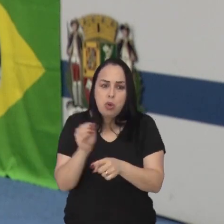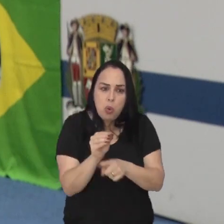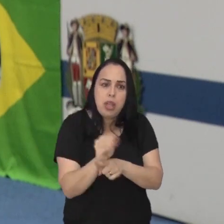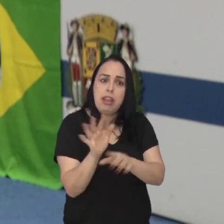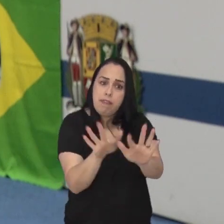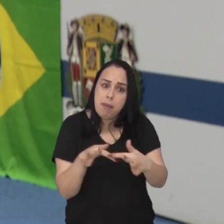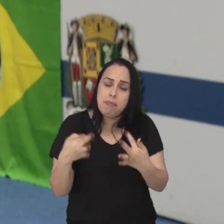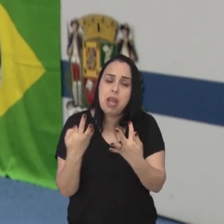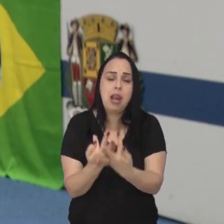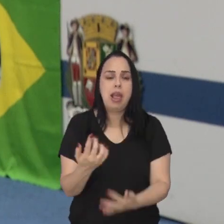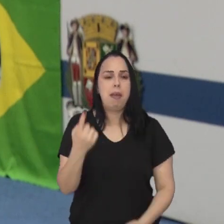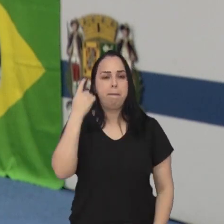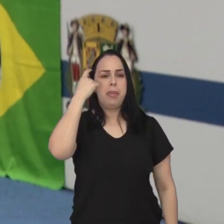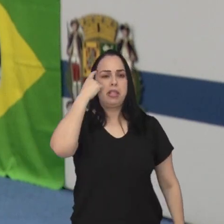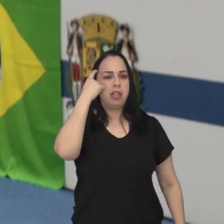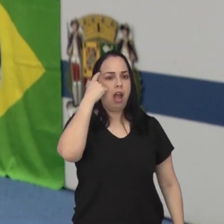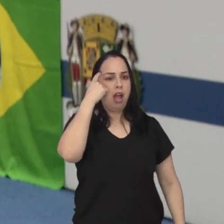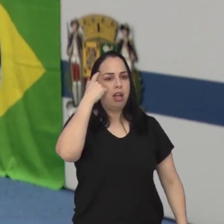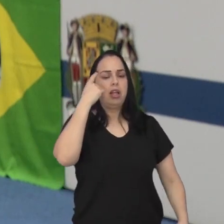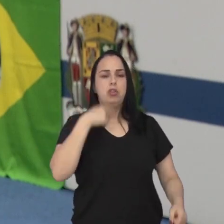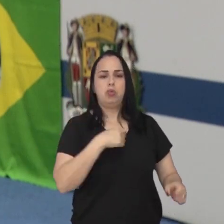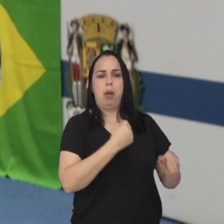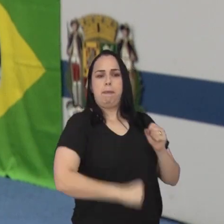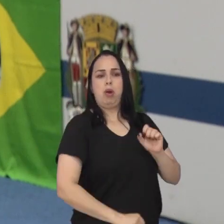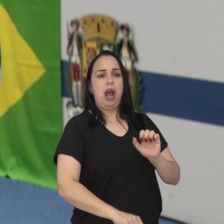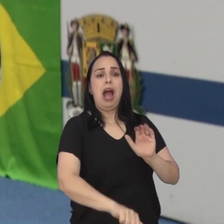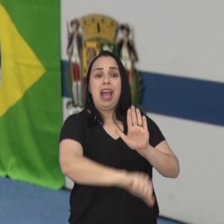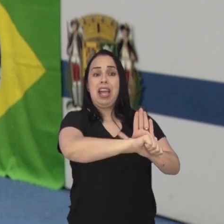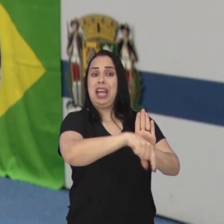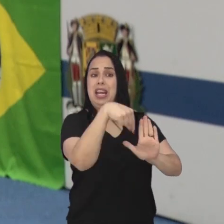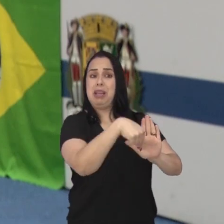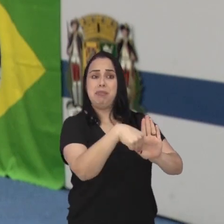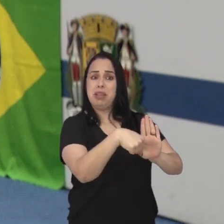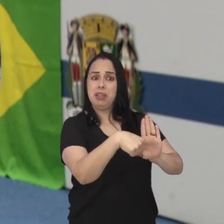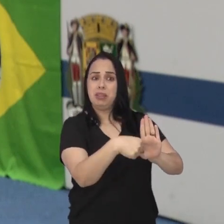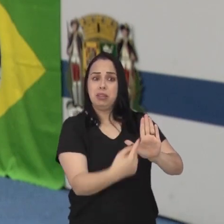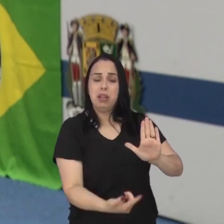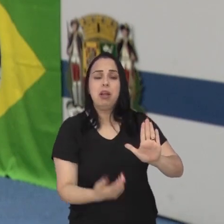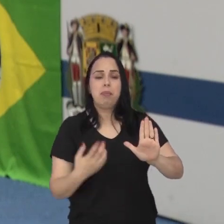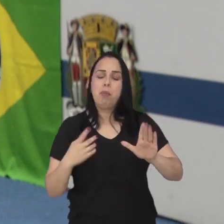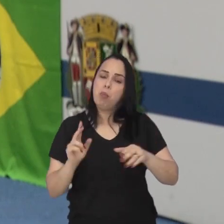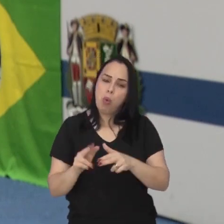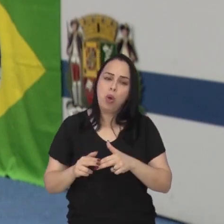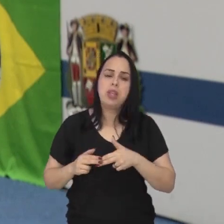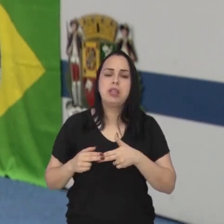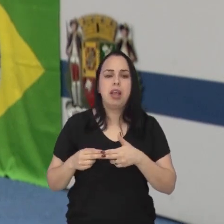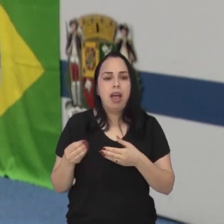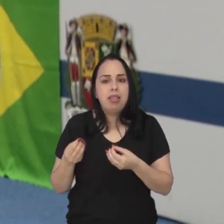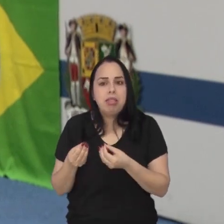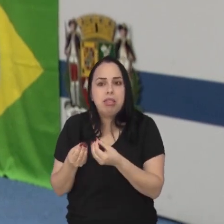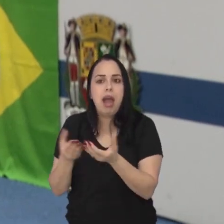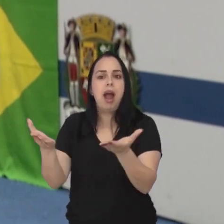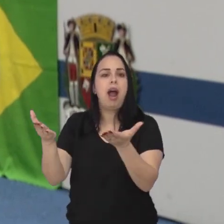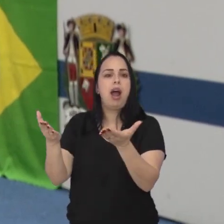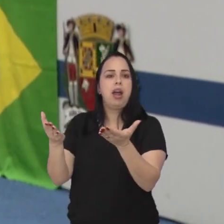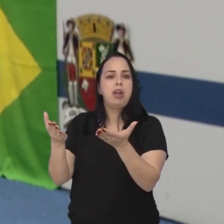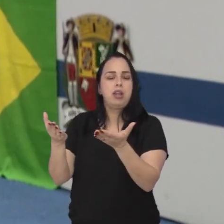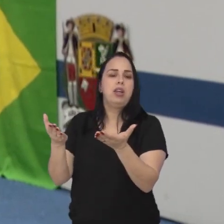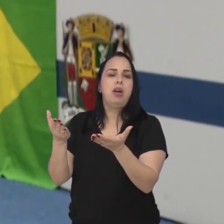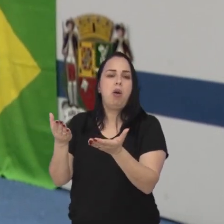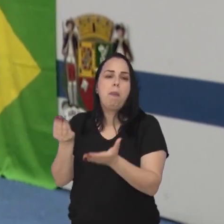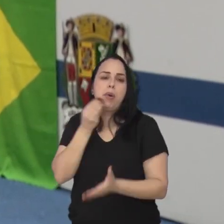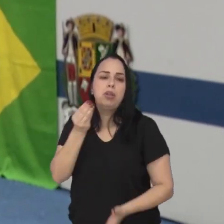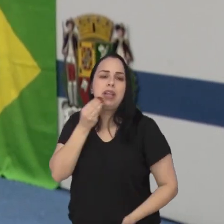das pessoas trabalhar, de criar sua família e não pensar no aborto, porque o aborto é um crime. Então nós temos que dar condição